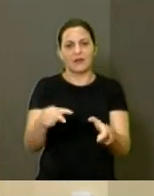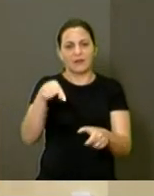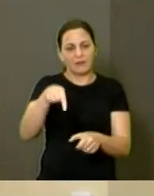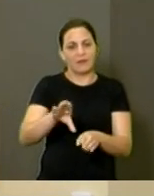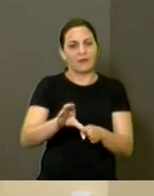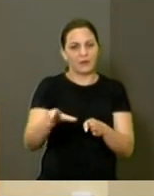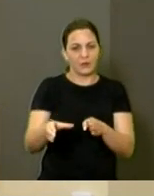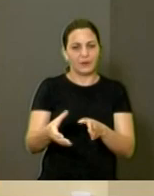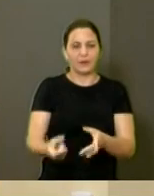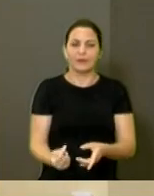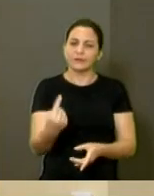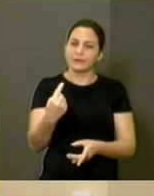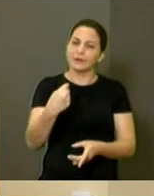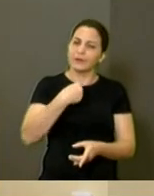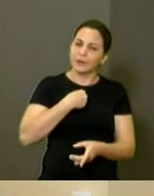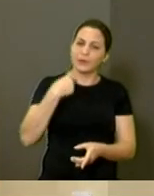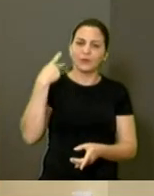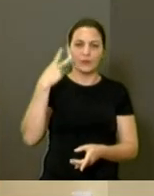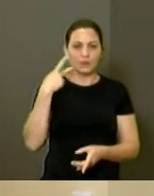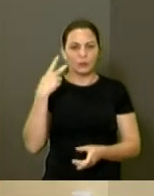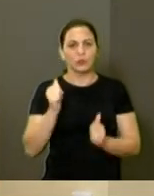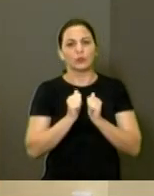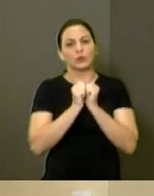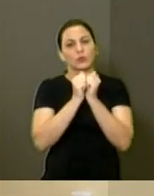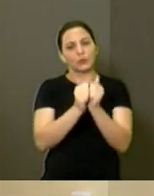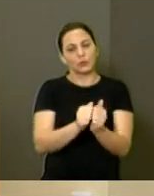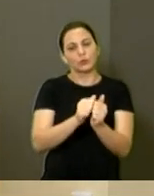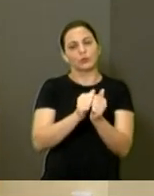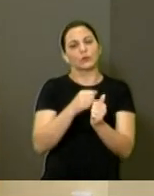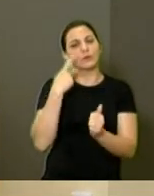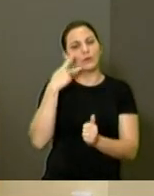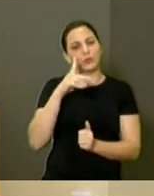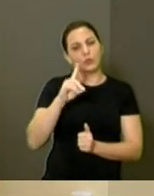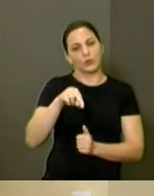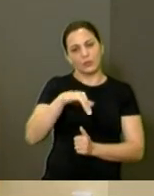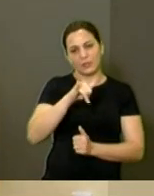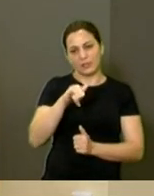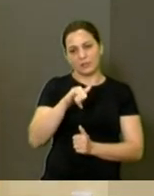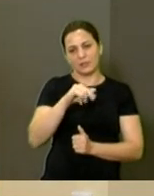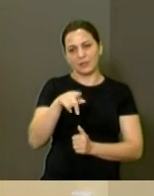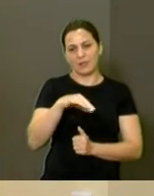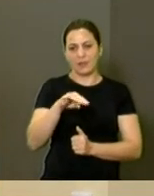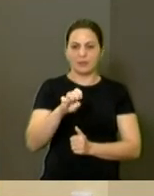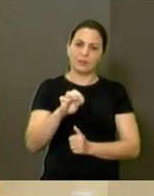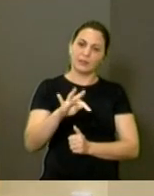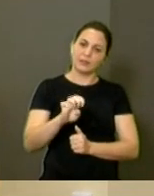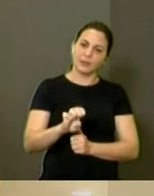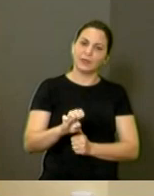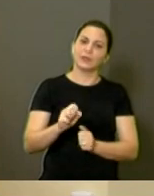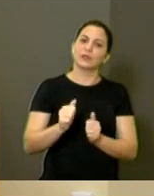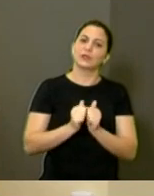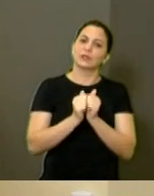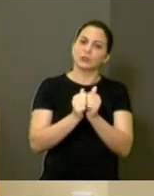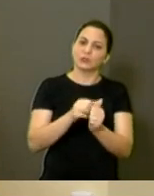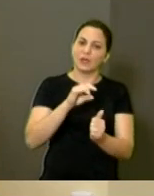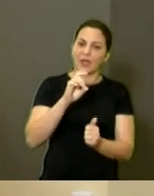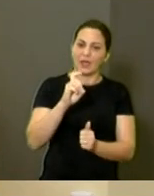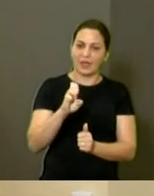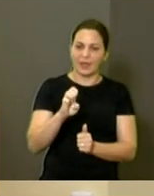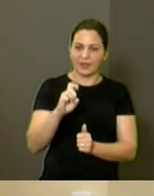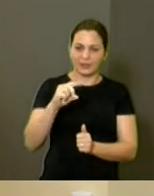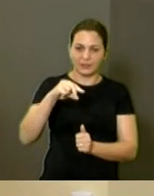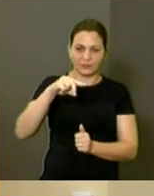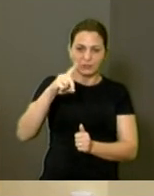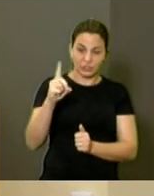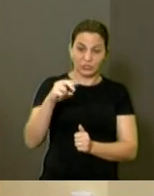causa para este vereador que inclusive é junto com o vereador Don Simioni e E então com a vereadora Edna Martins